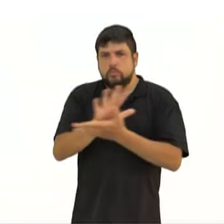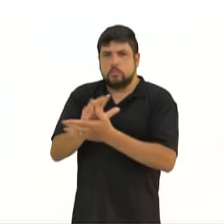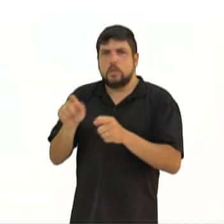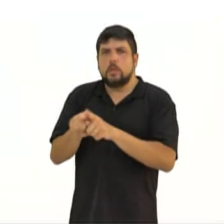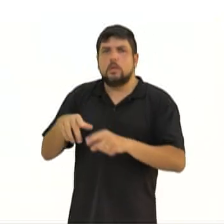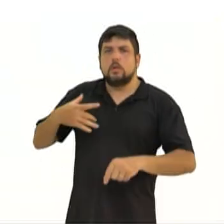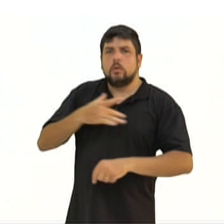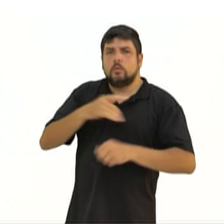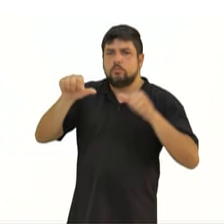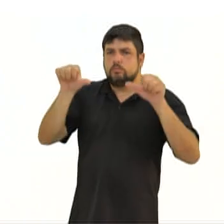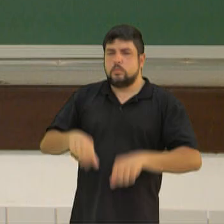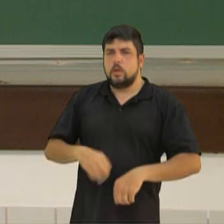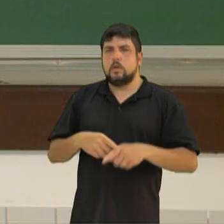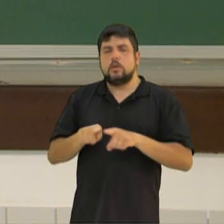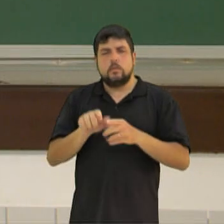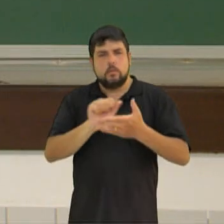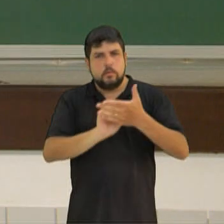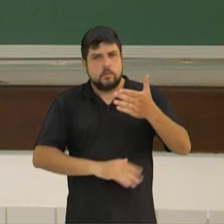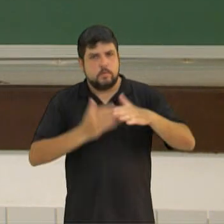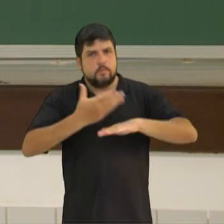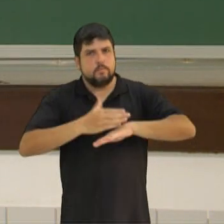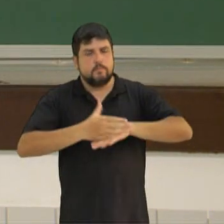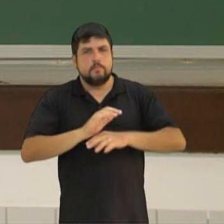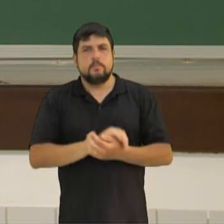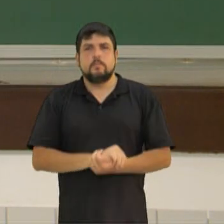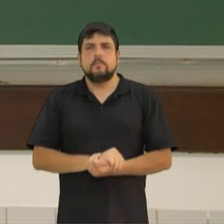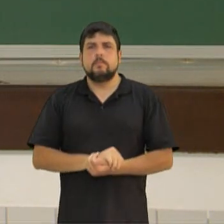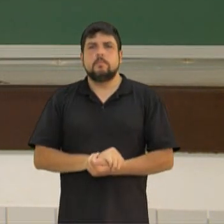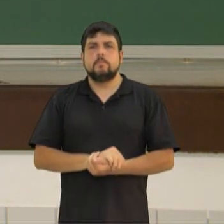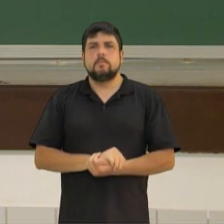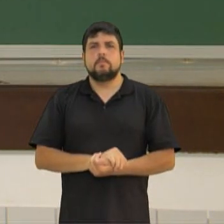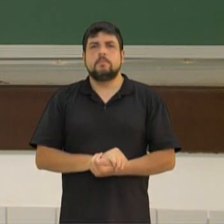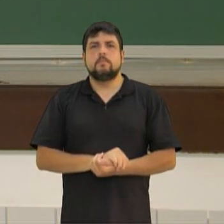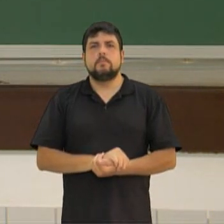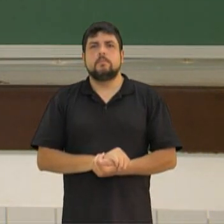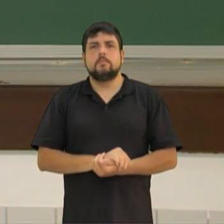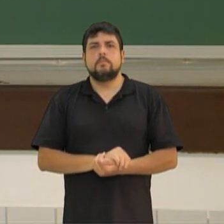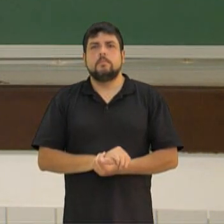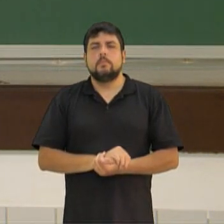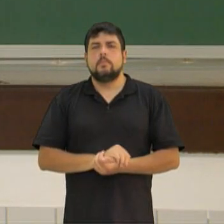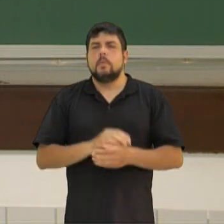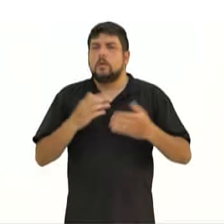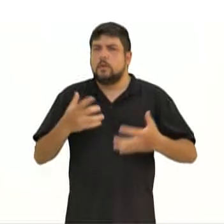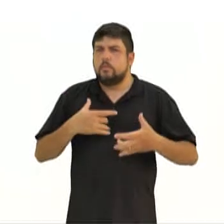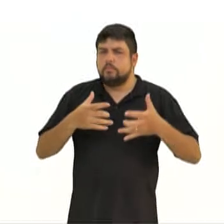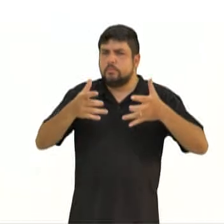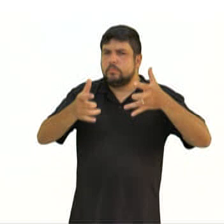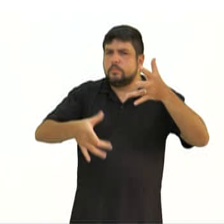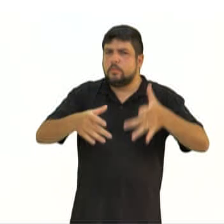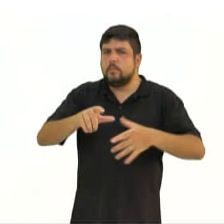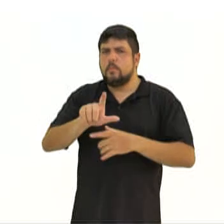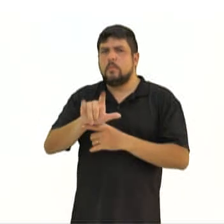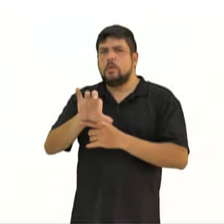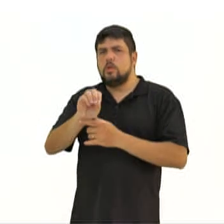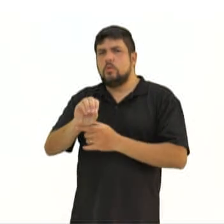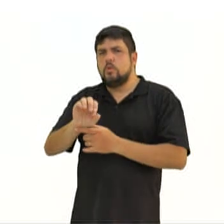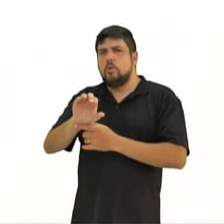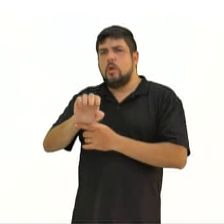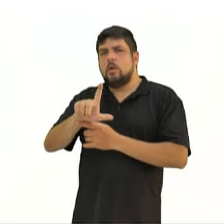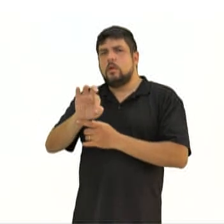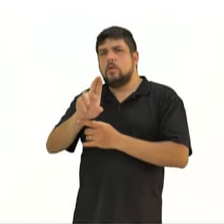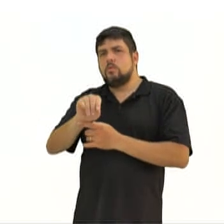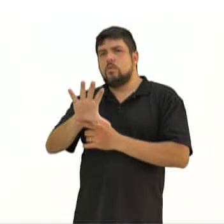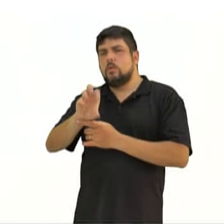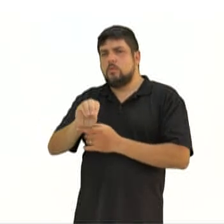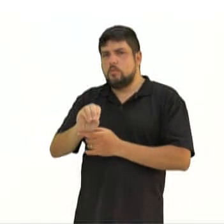saúde e vamos ver alguns exercícios. Então, olha só, resíduo eletrônico ou lixo eletrônico ou ainda resíduo